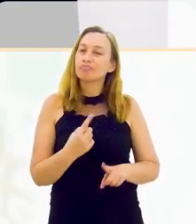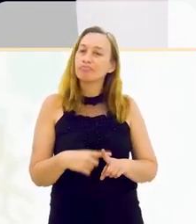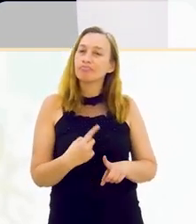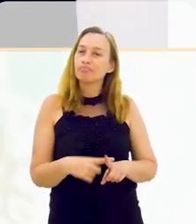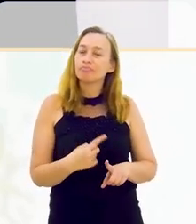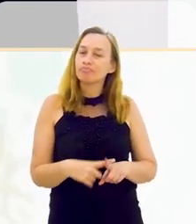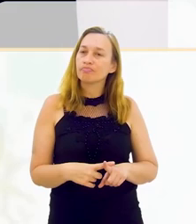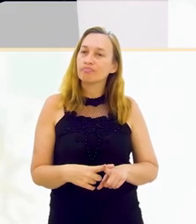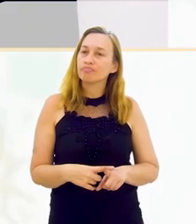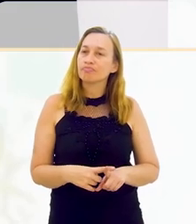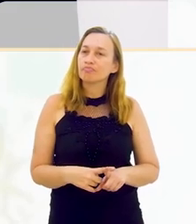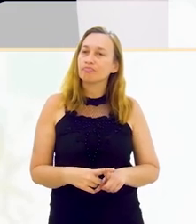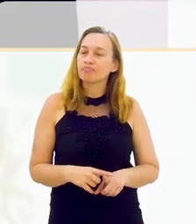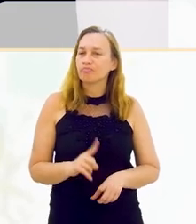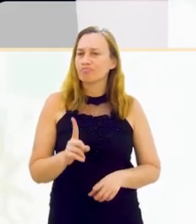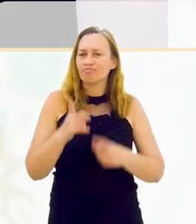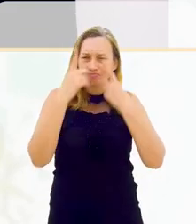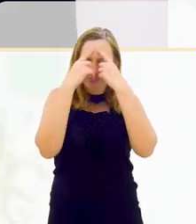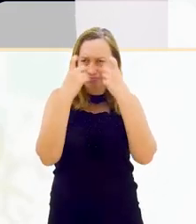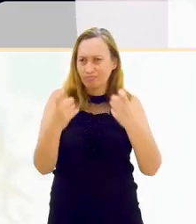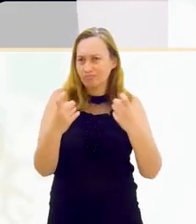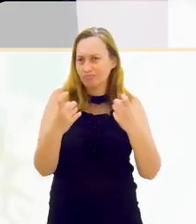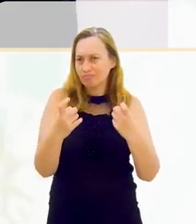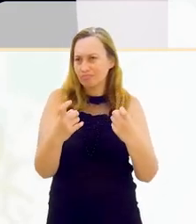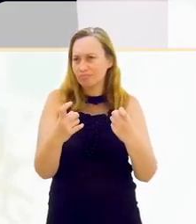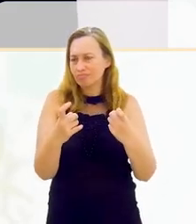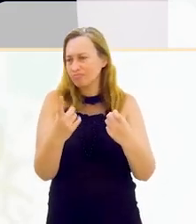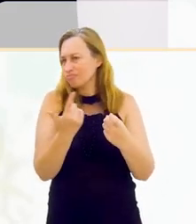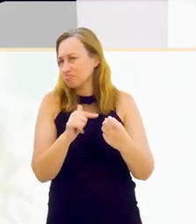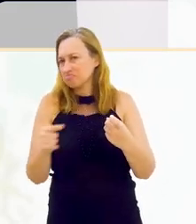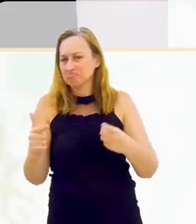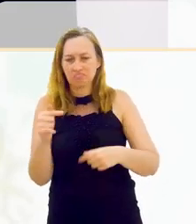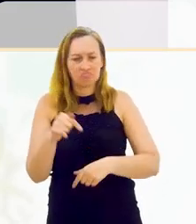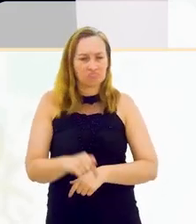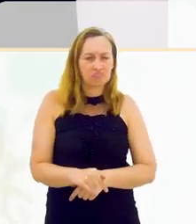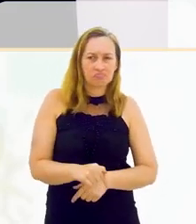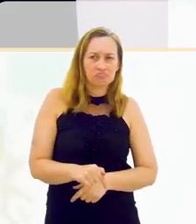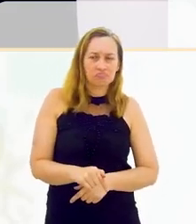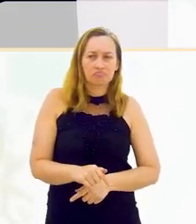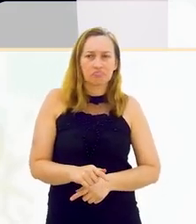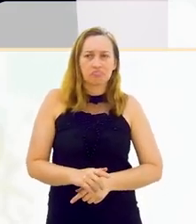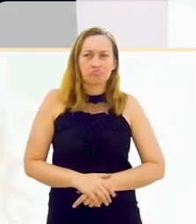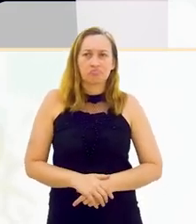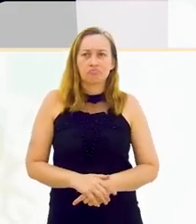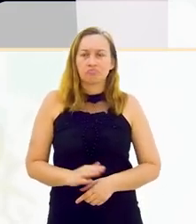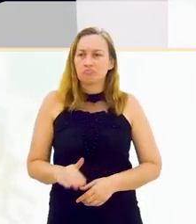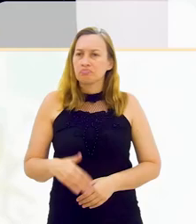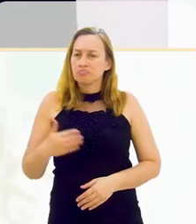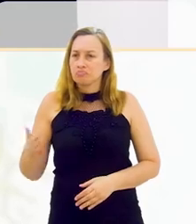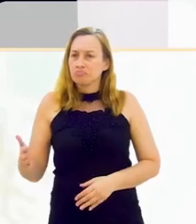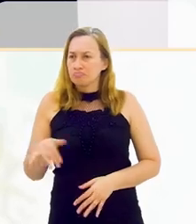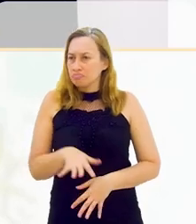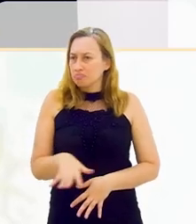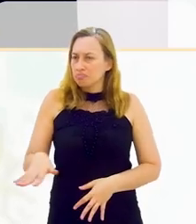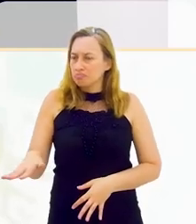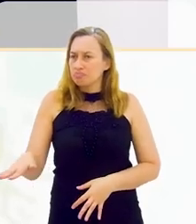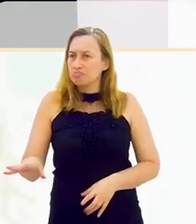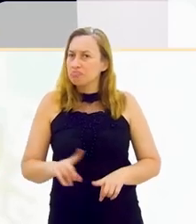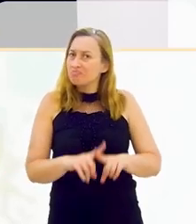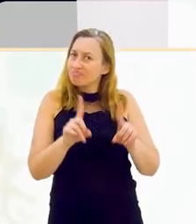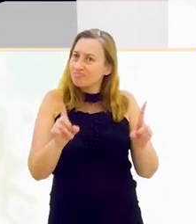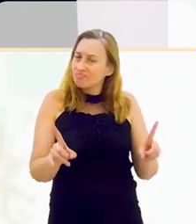falar. Porque é assim, não que a violência não exista aqui, né, fora